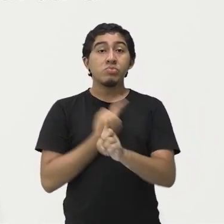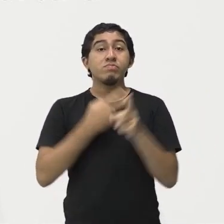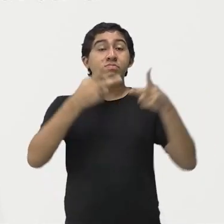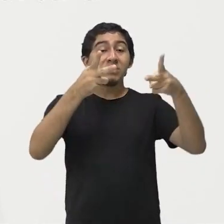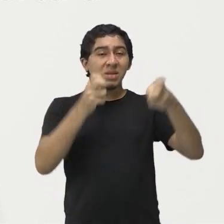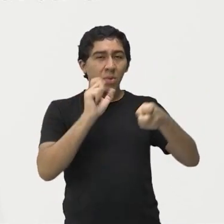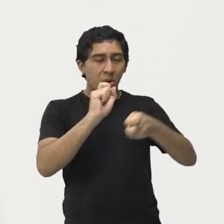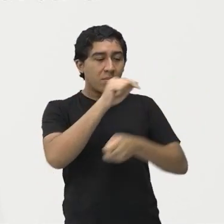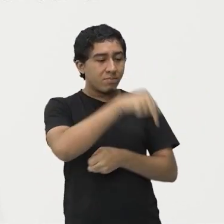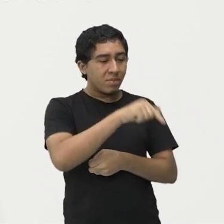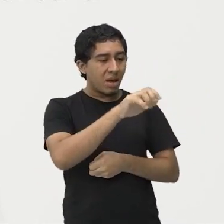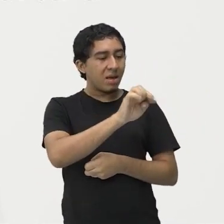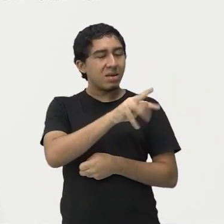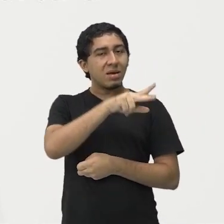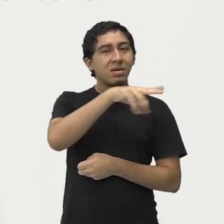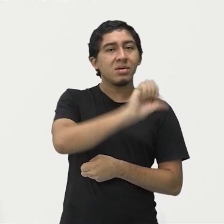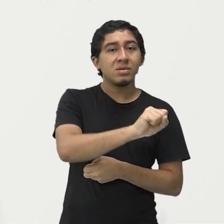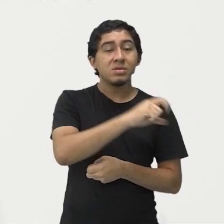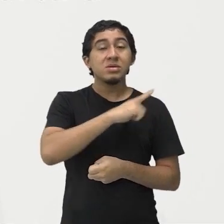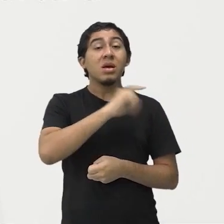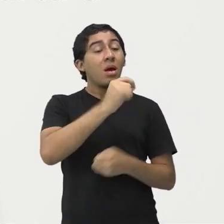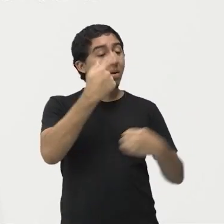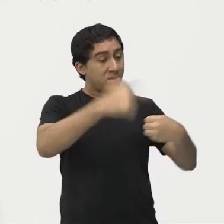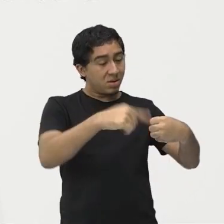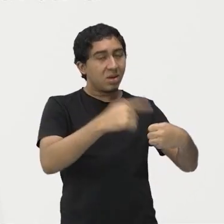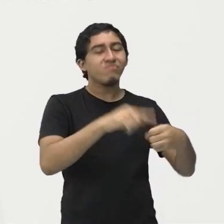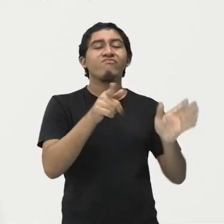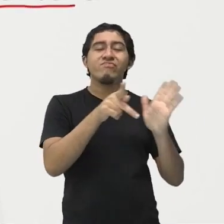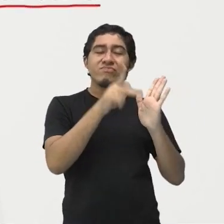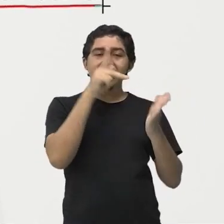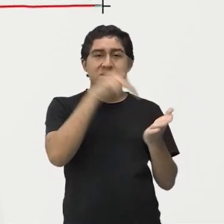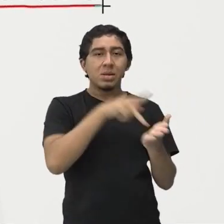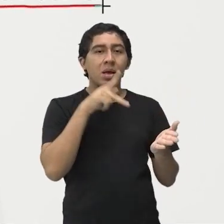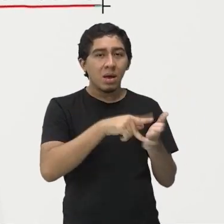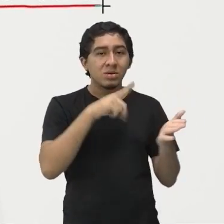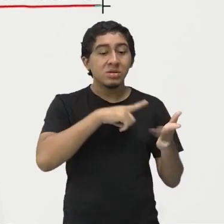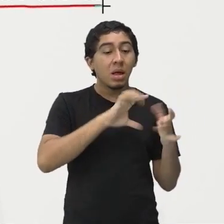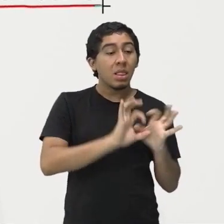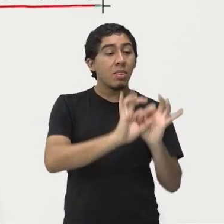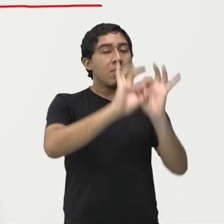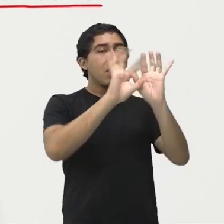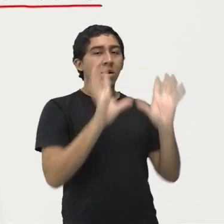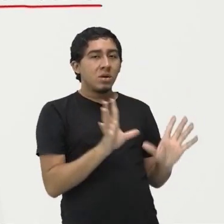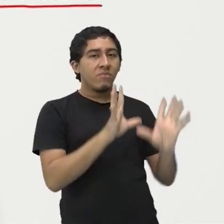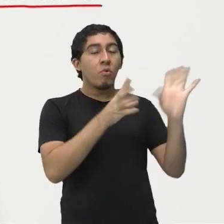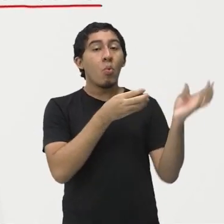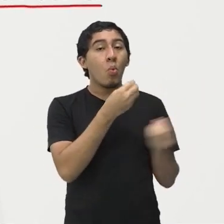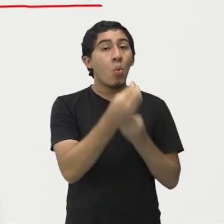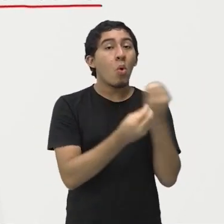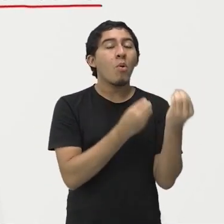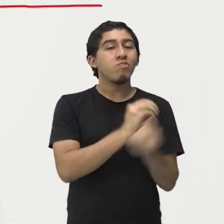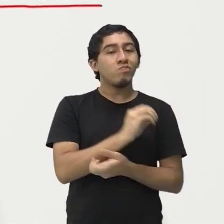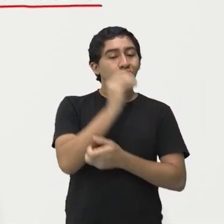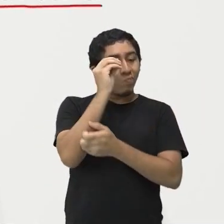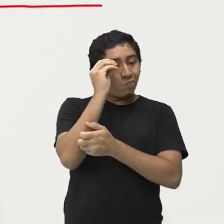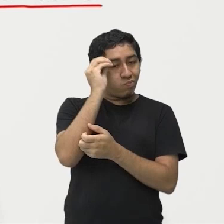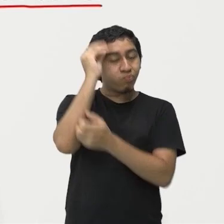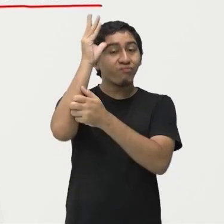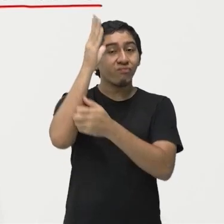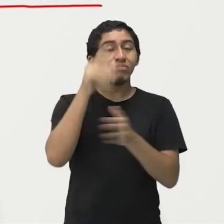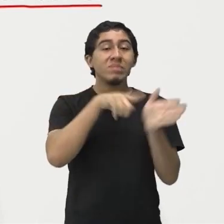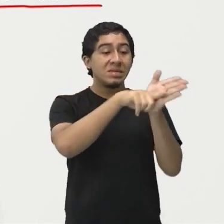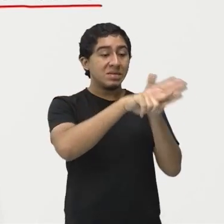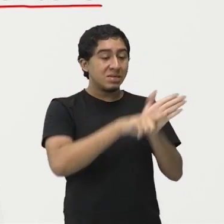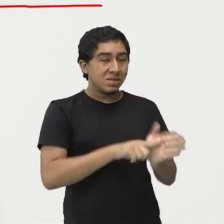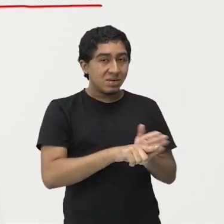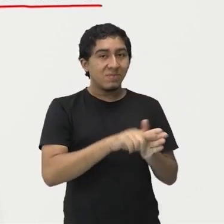de fato, aberta para a produção do conhecimento. Atenas era uma cidade que tinha